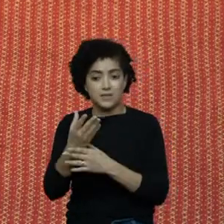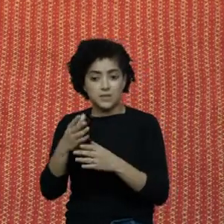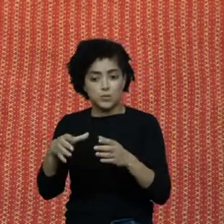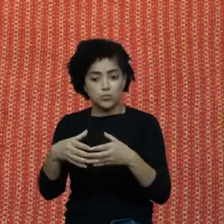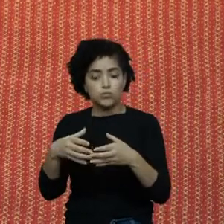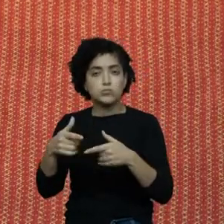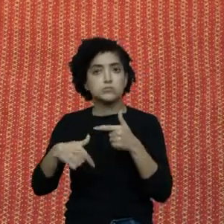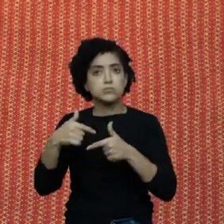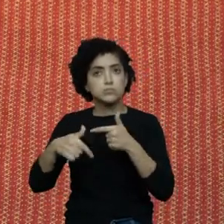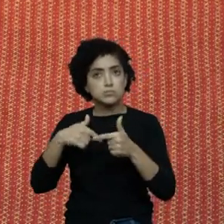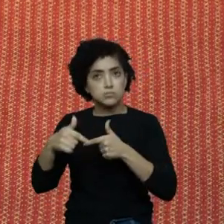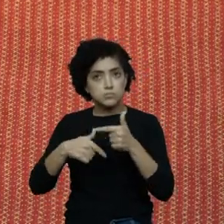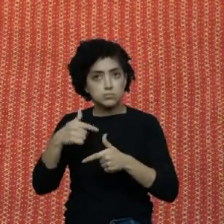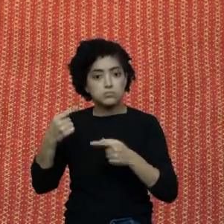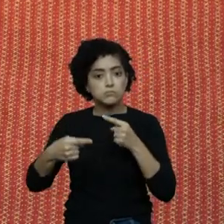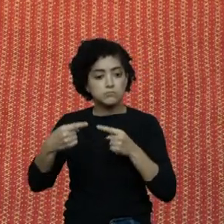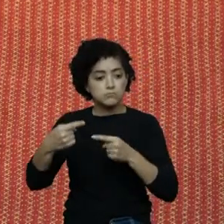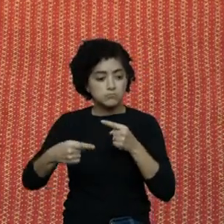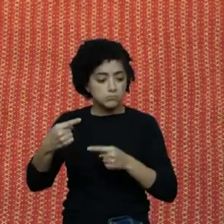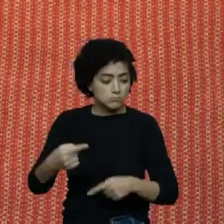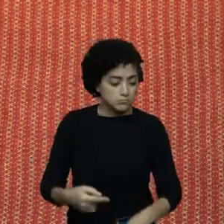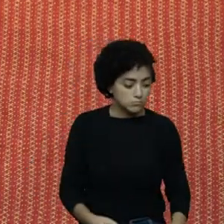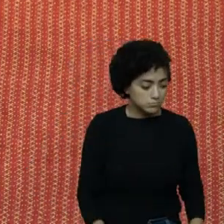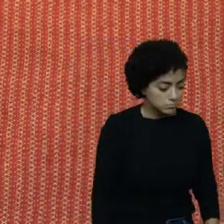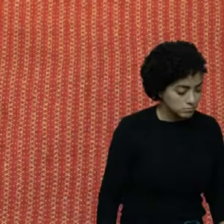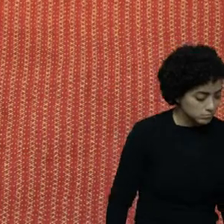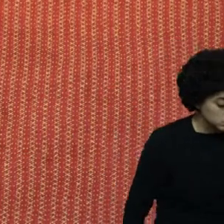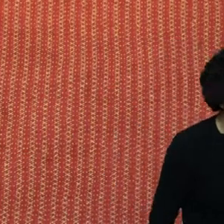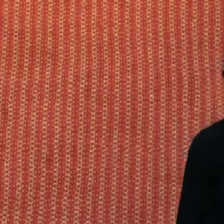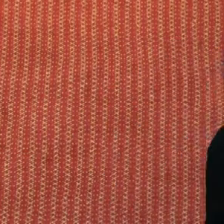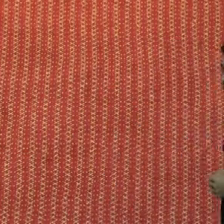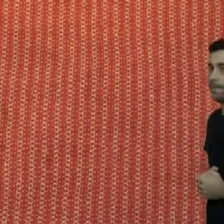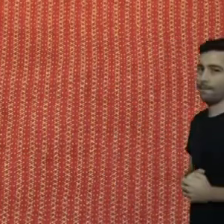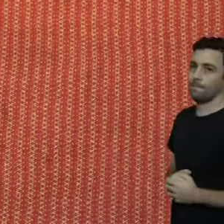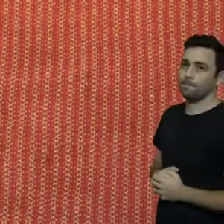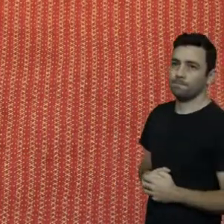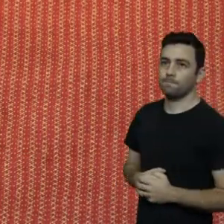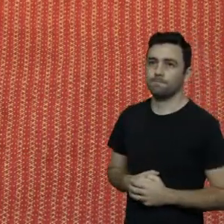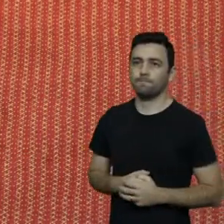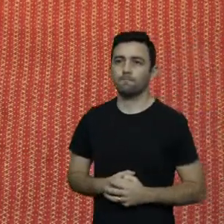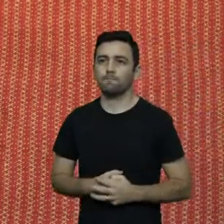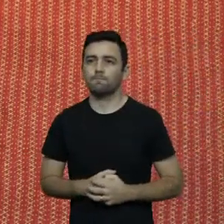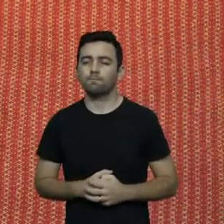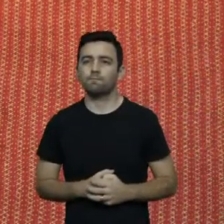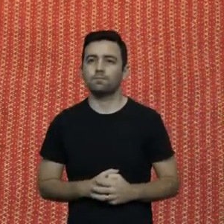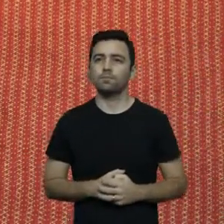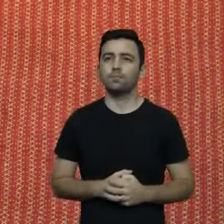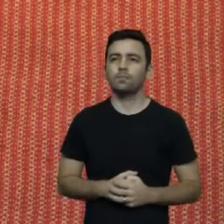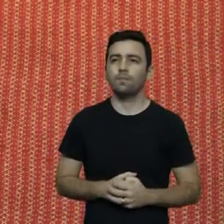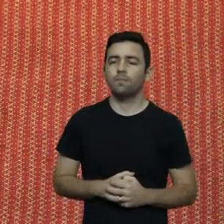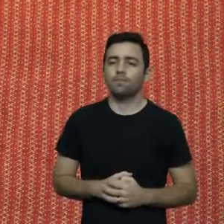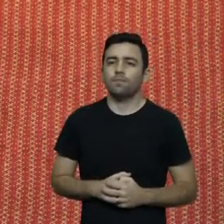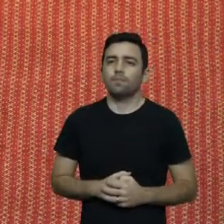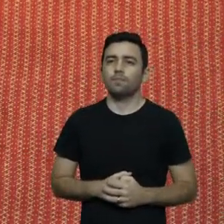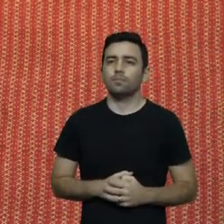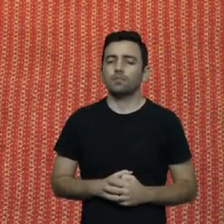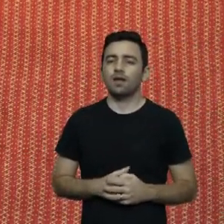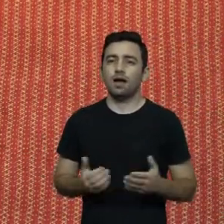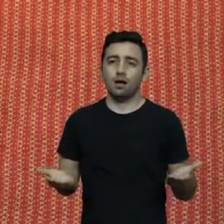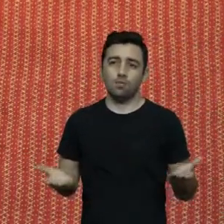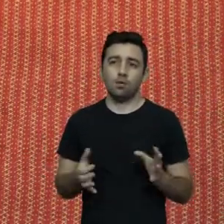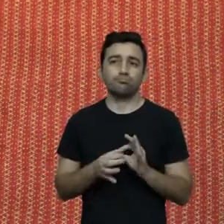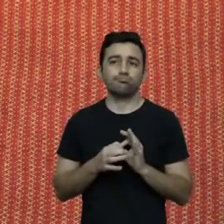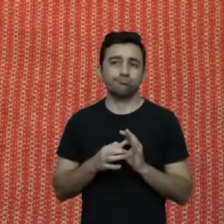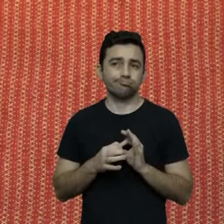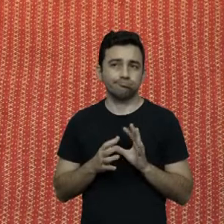de trabalho para discutir quando se a concessão de benefício Você pode ter redução de impostos sim a concessão de benefício fiscal